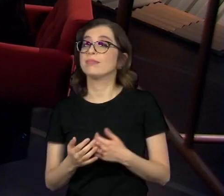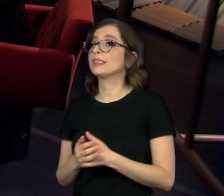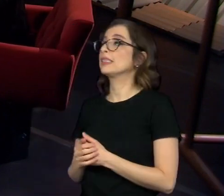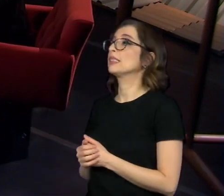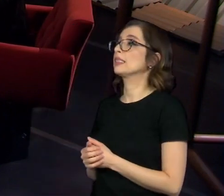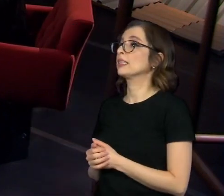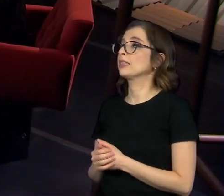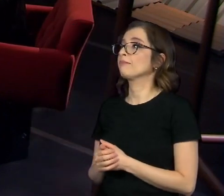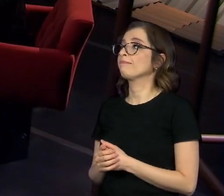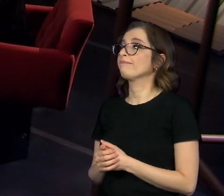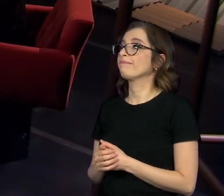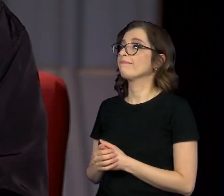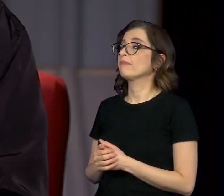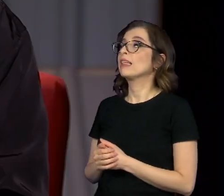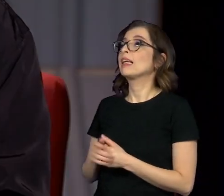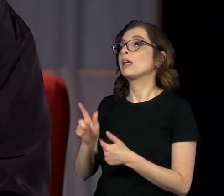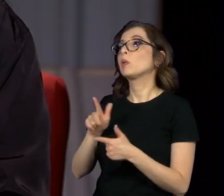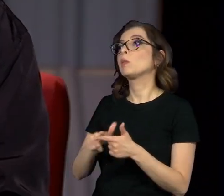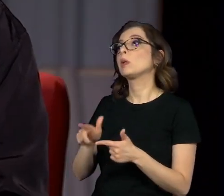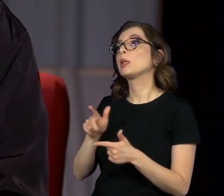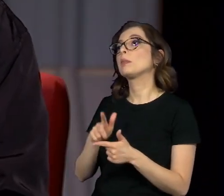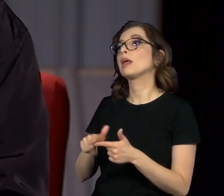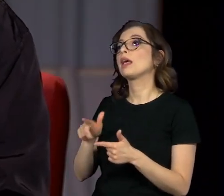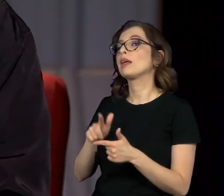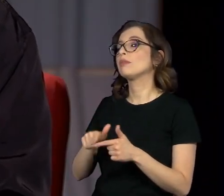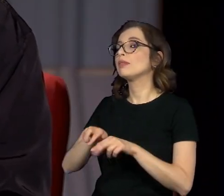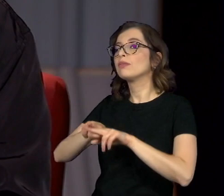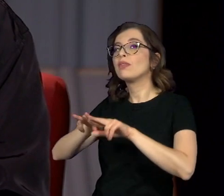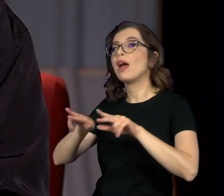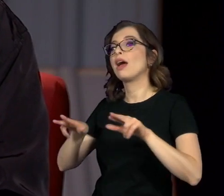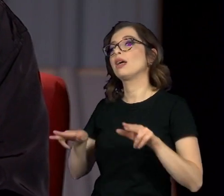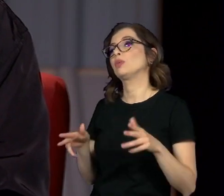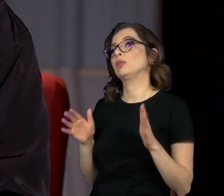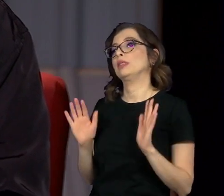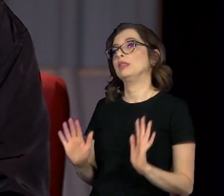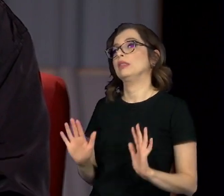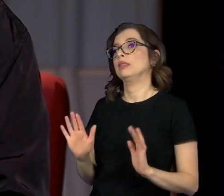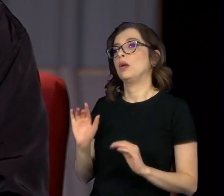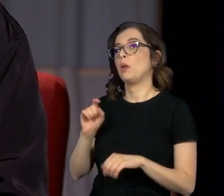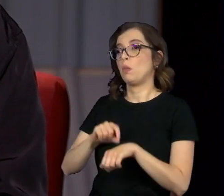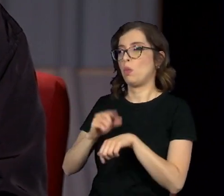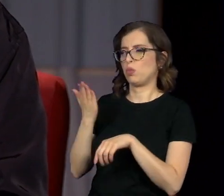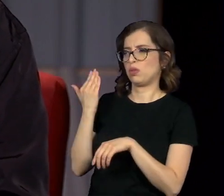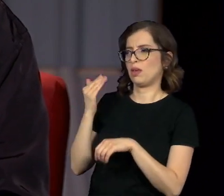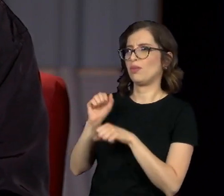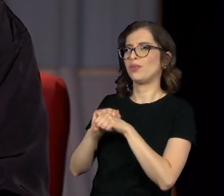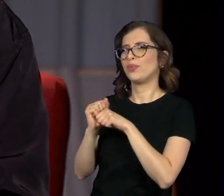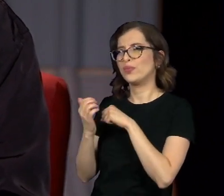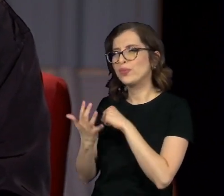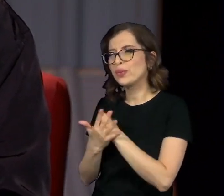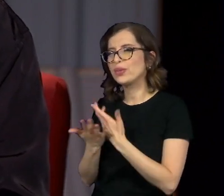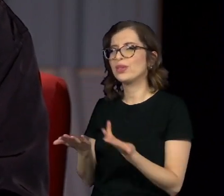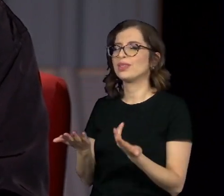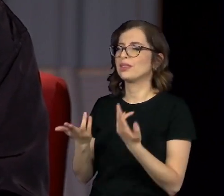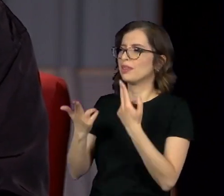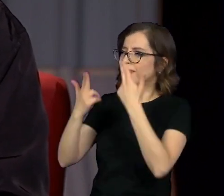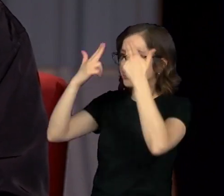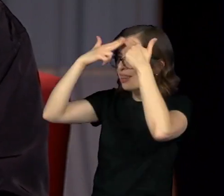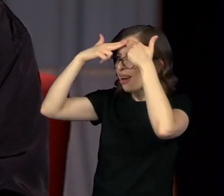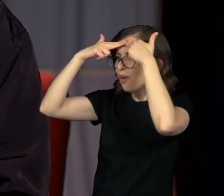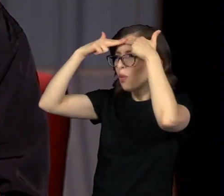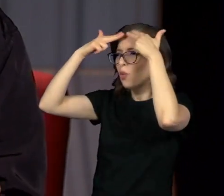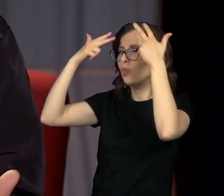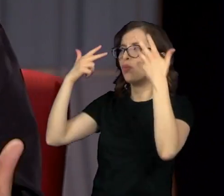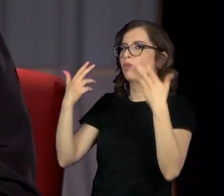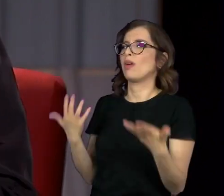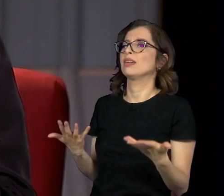né, Marcelo? Vivemos uma pandemia que deixou um grande trauma,